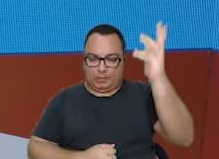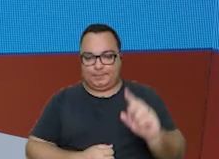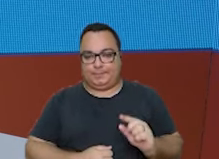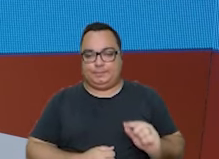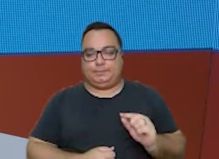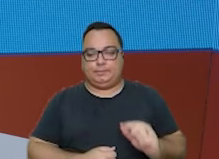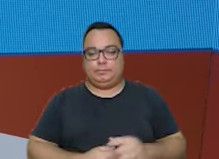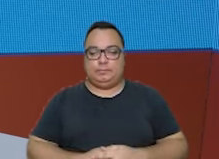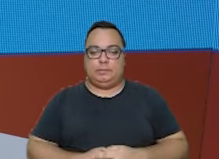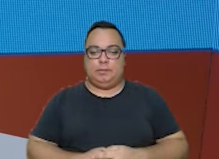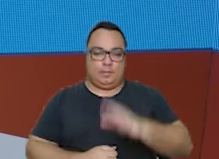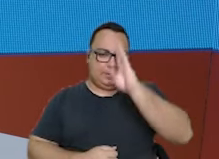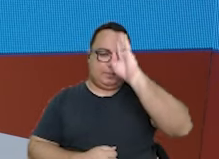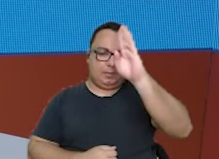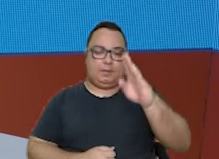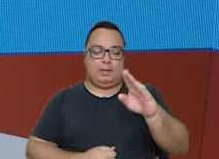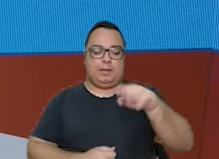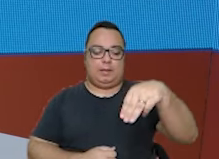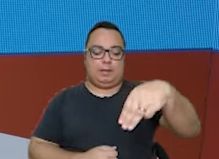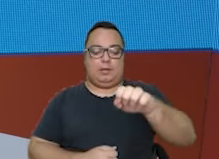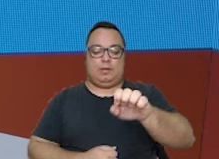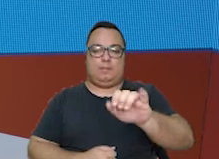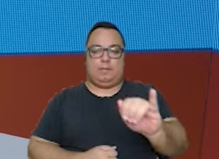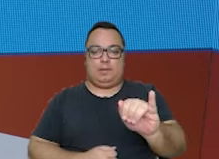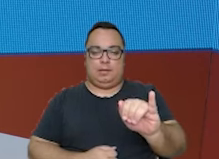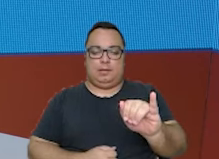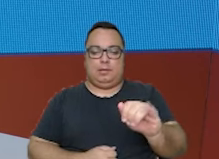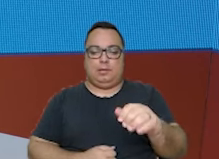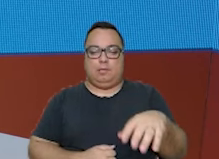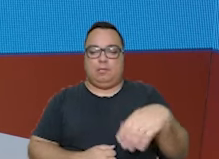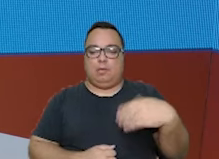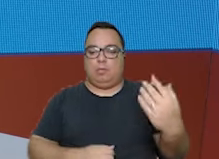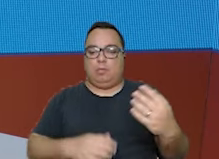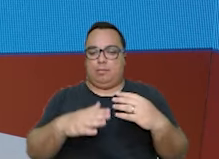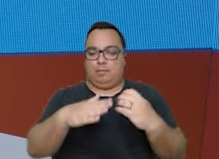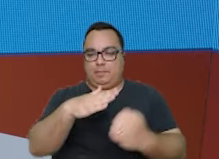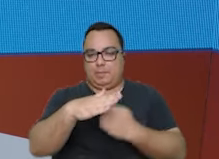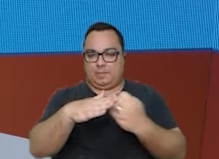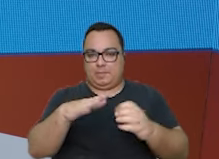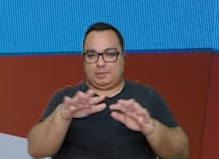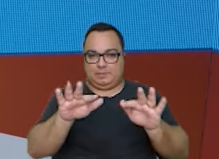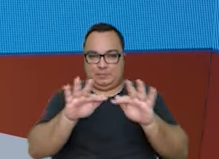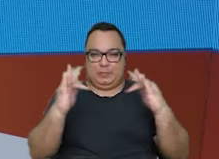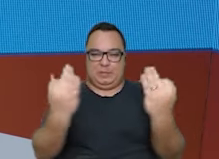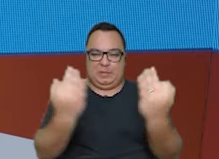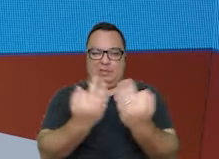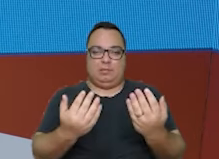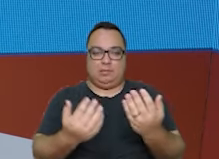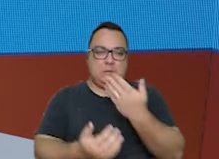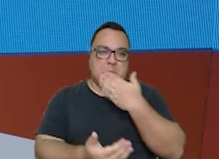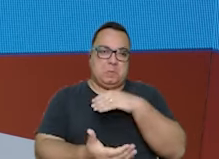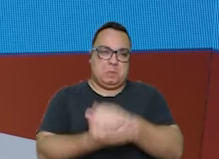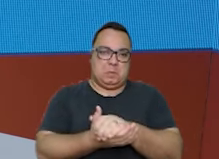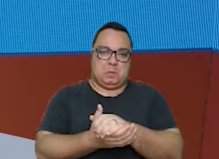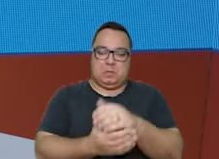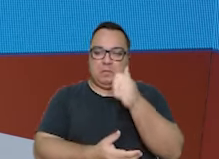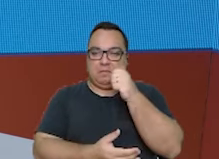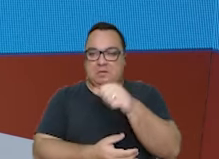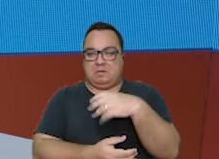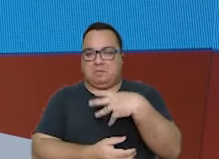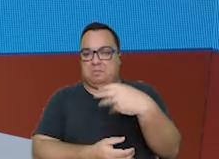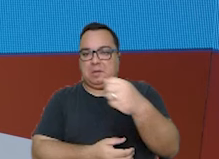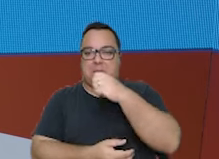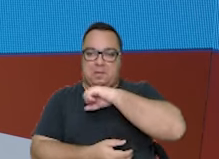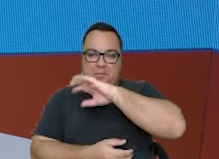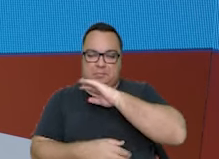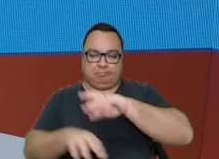Especialmente para quem é é mei ou às vezes é uma empresa familiar do marido com a esposa o pai com o filho enfim irmãos e